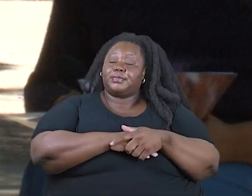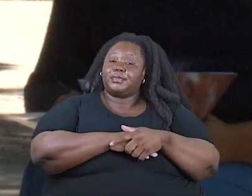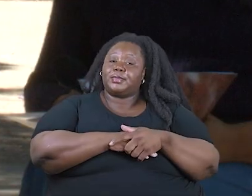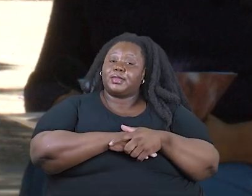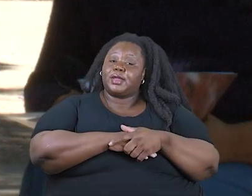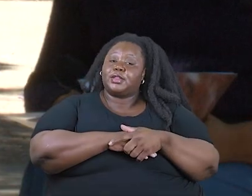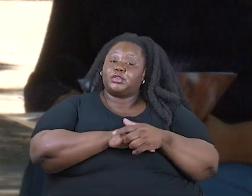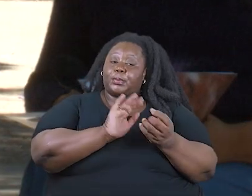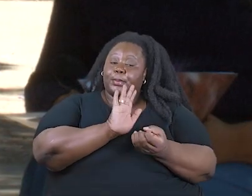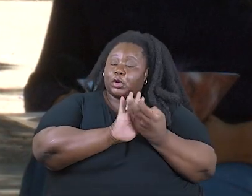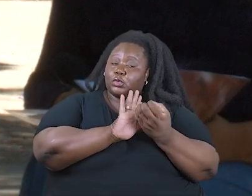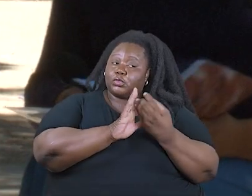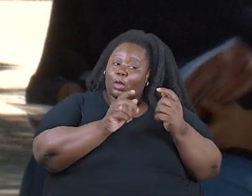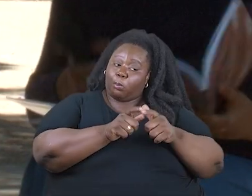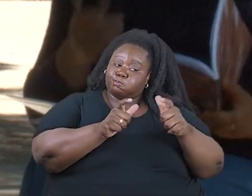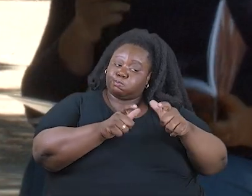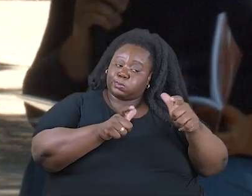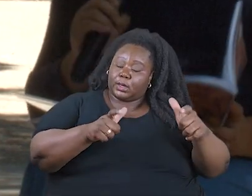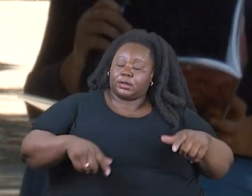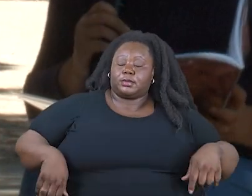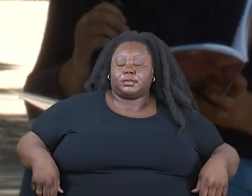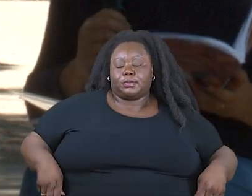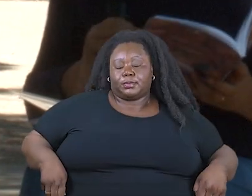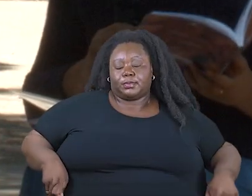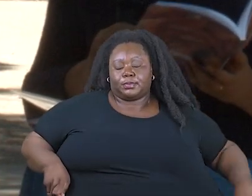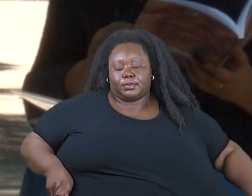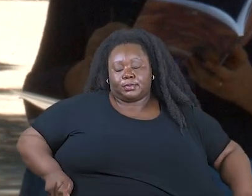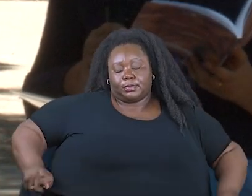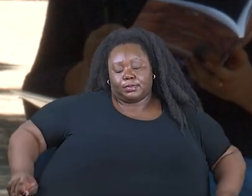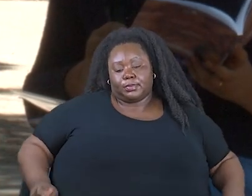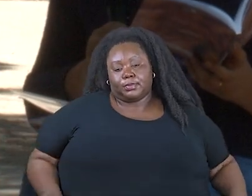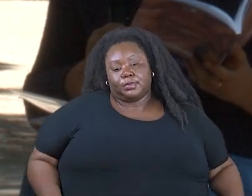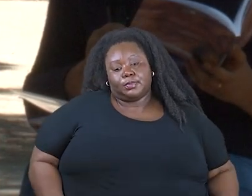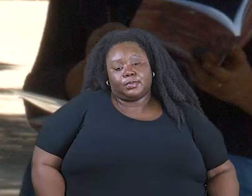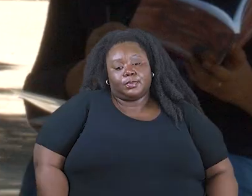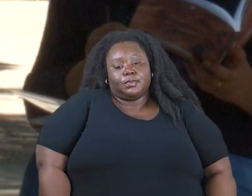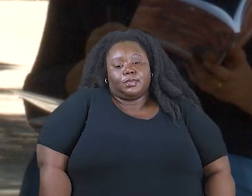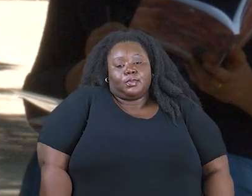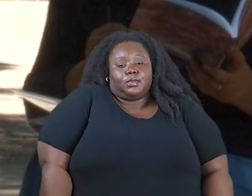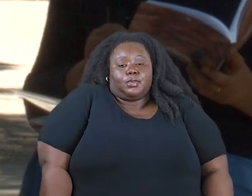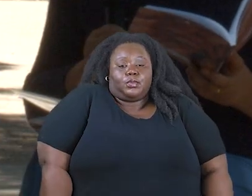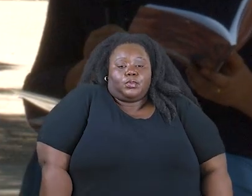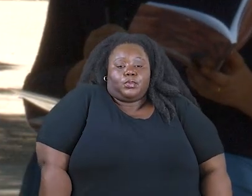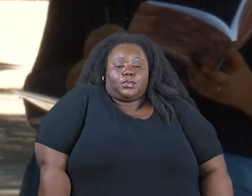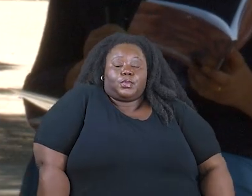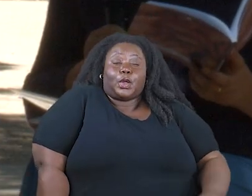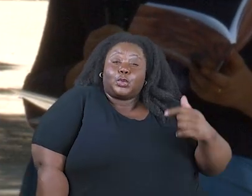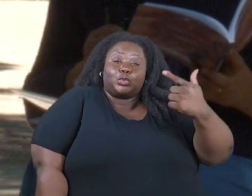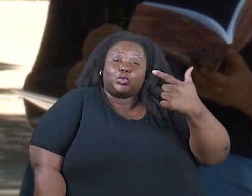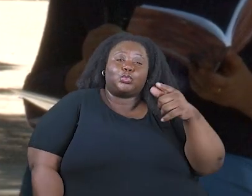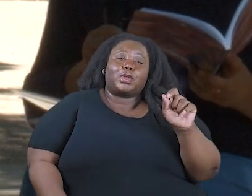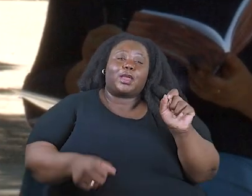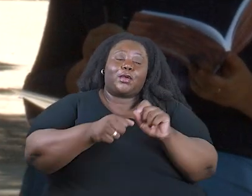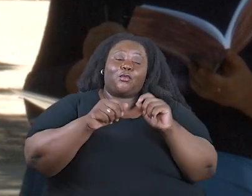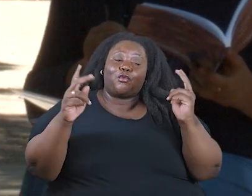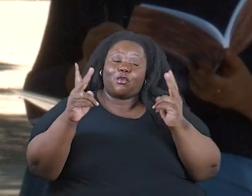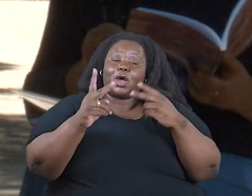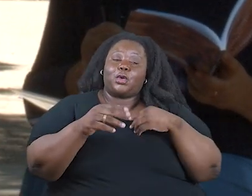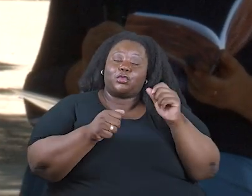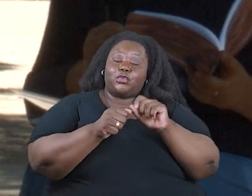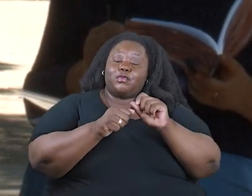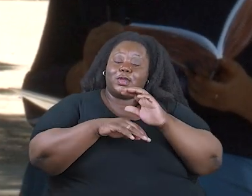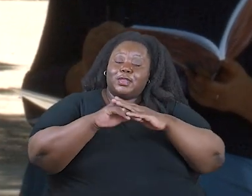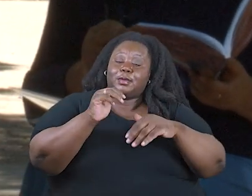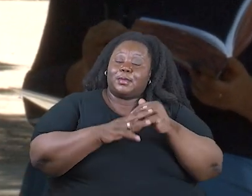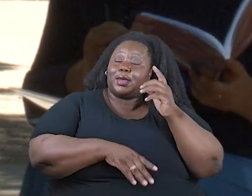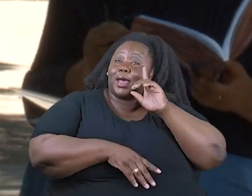produção em larga escala. Não tem essa valorização do fazer manual. É muito